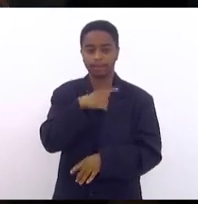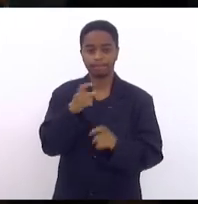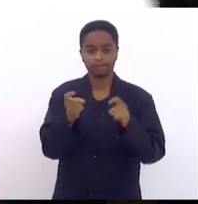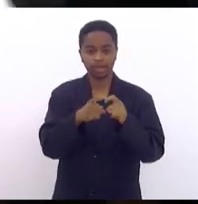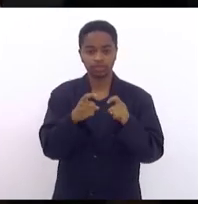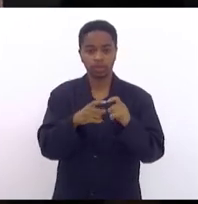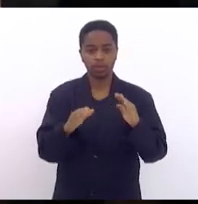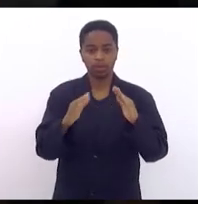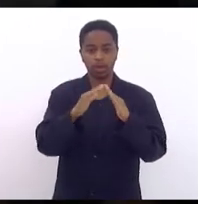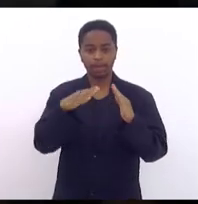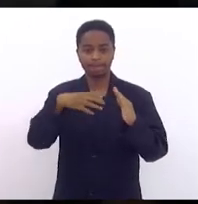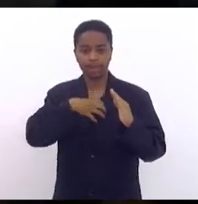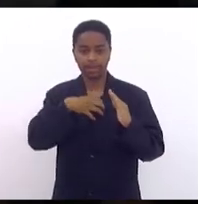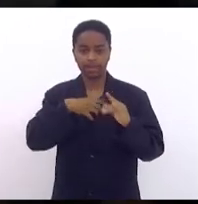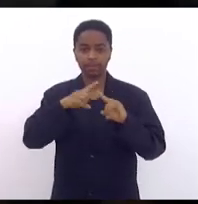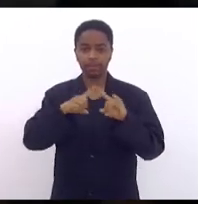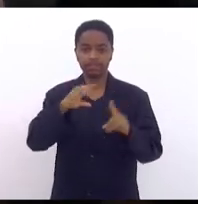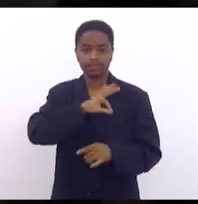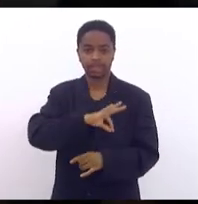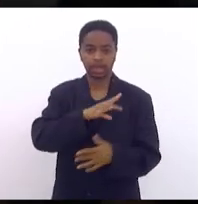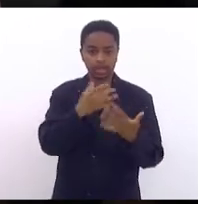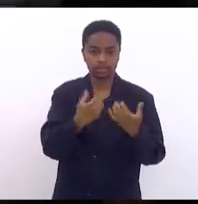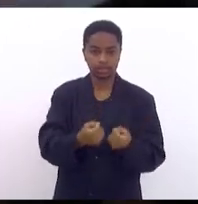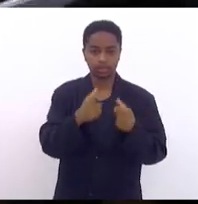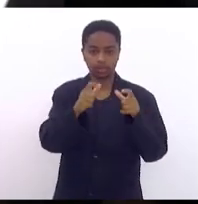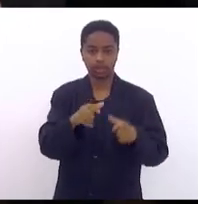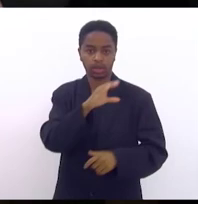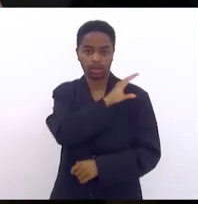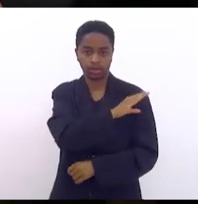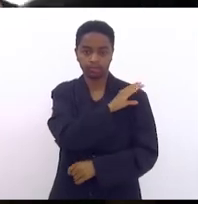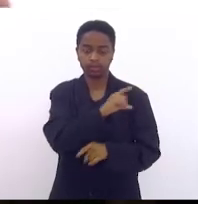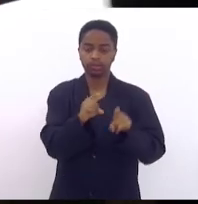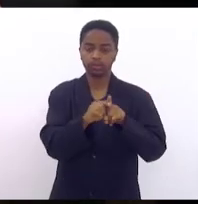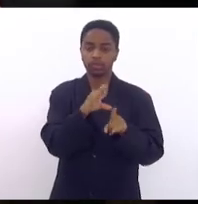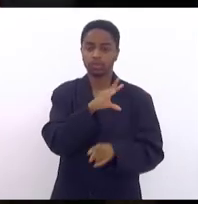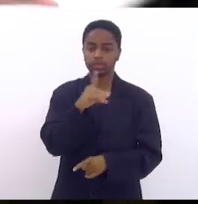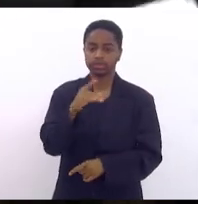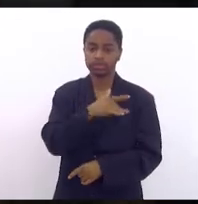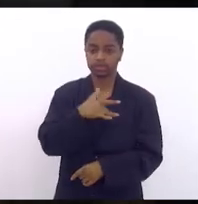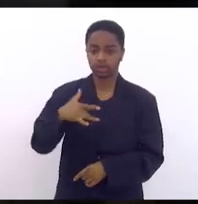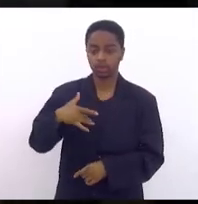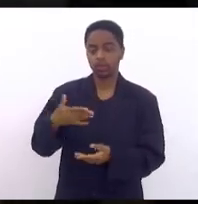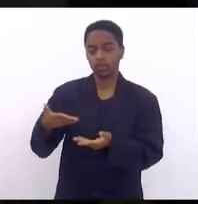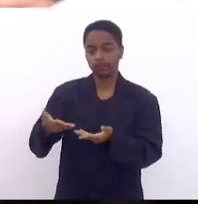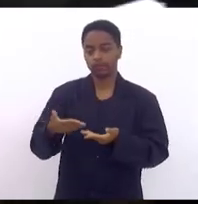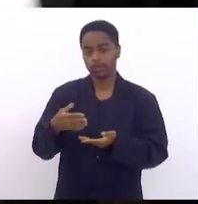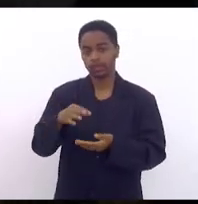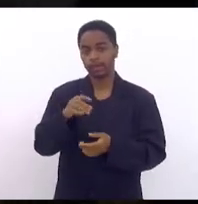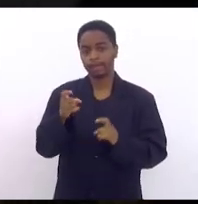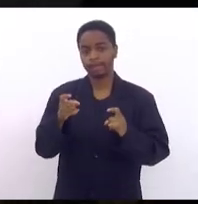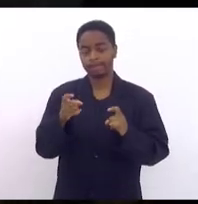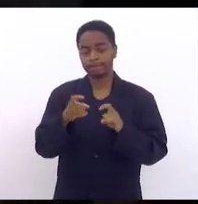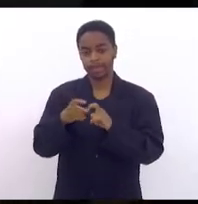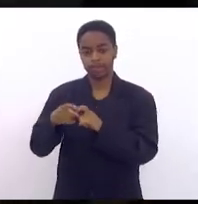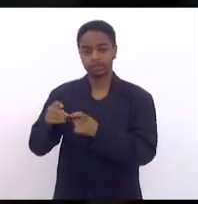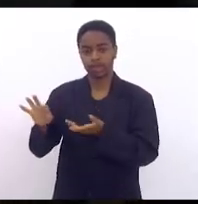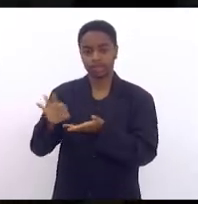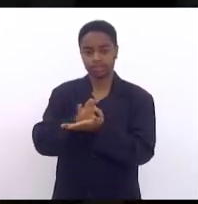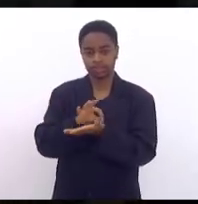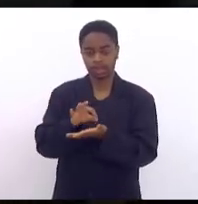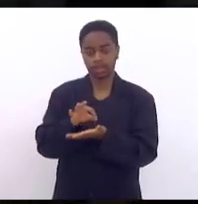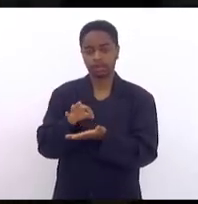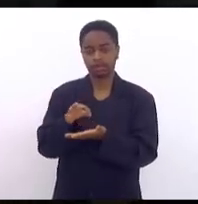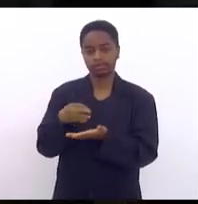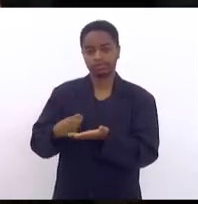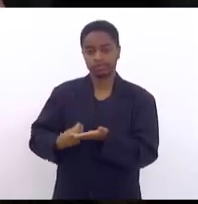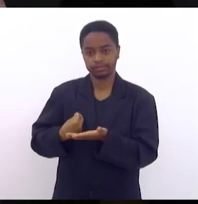que recebe por Campos, né? Aquele episódio que a coordenadora de saúde convoca os médicos para assinar o ponto, que não assinar o ponto, aquela confusão, aquela